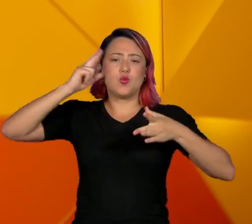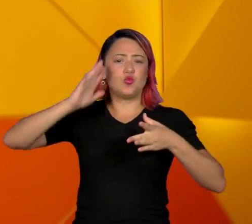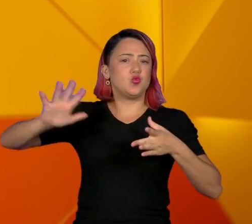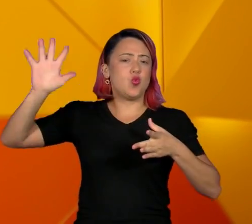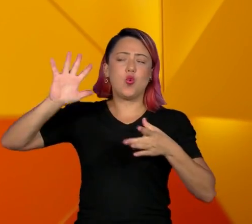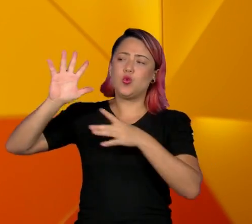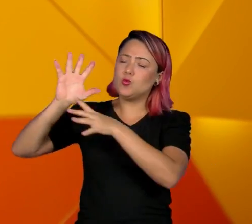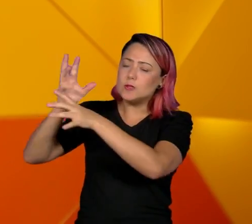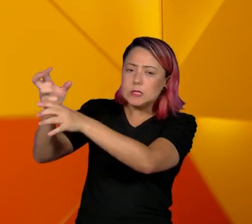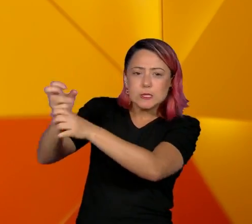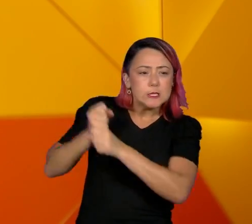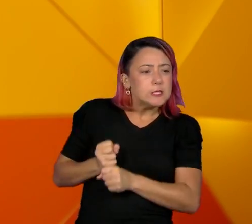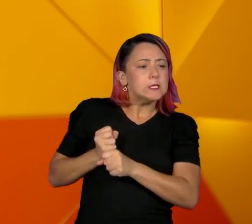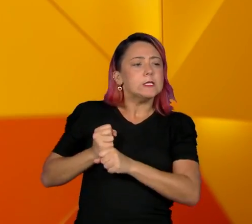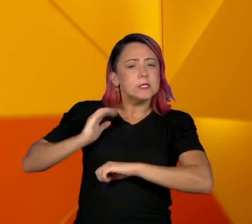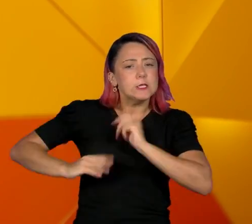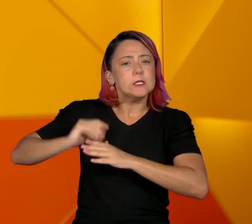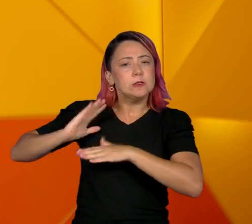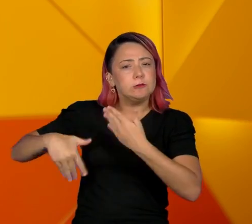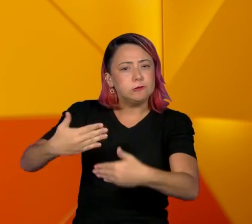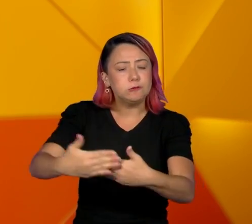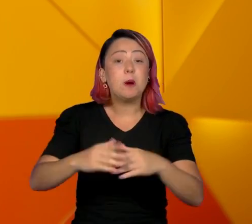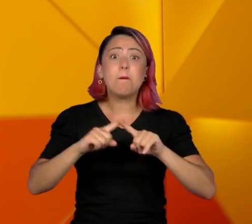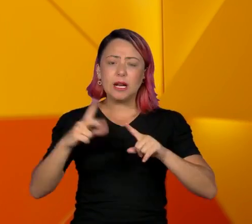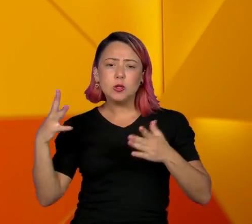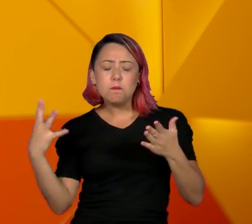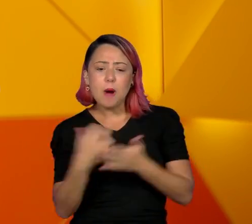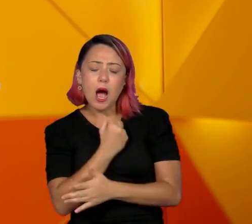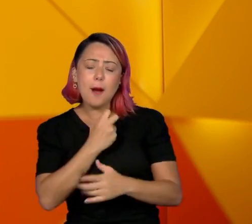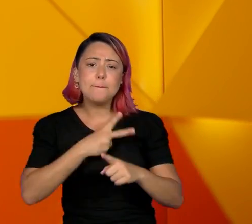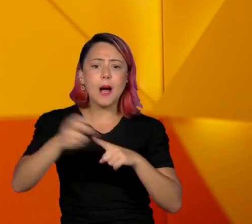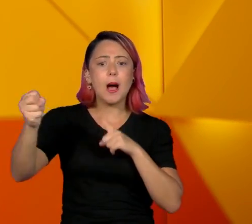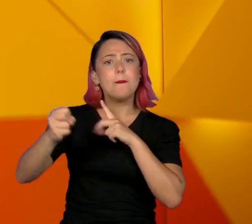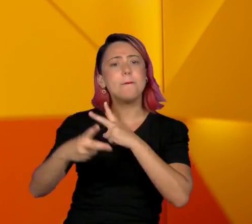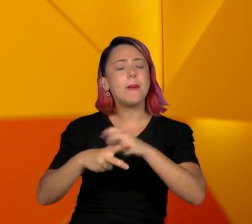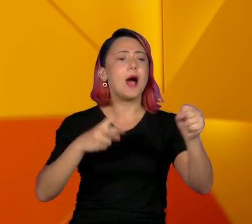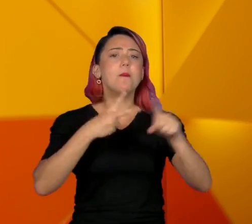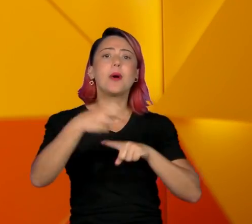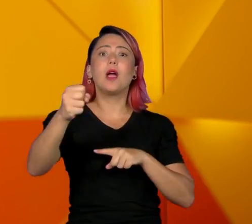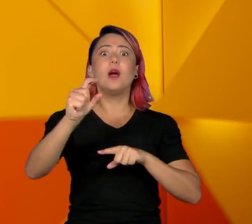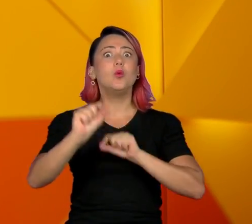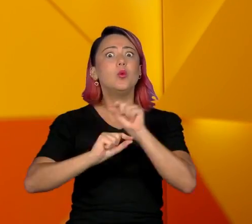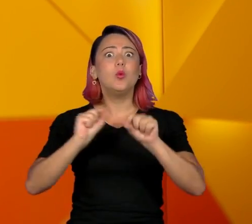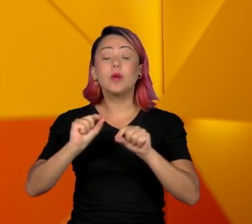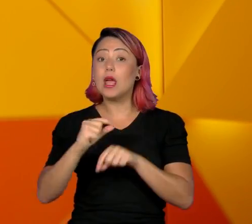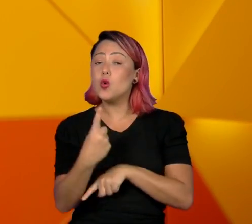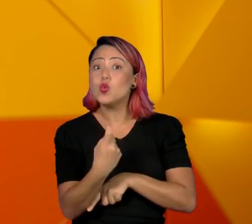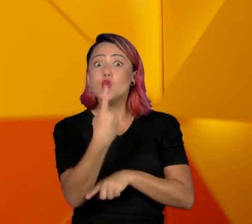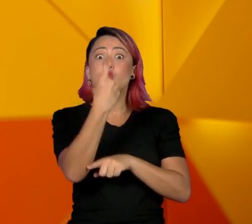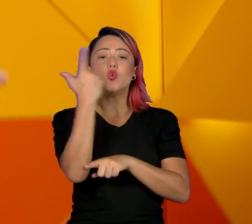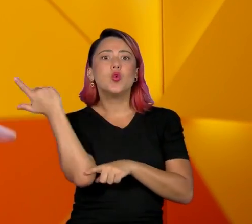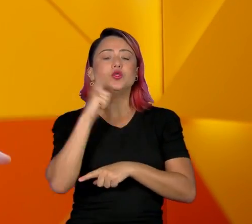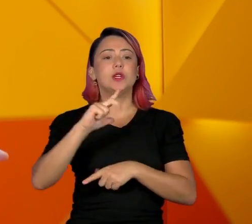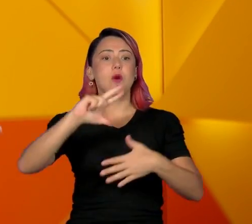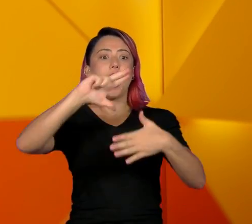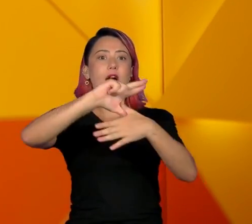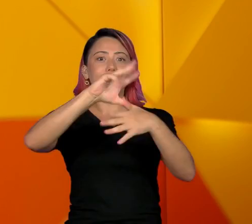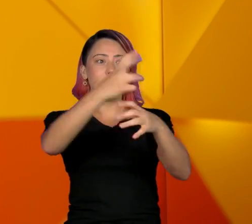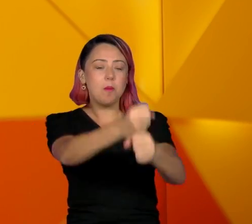alcançou uma realização para poucos artistas. Venceu o Grammy Latino na categoria Melhor Álbum